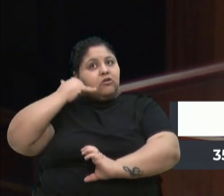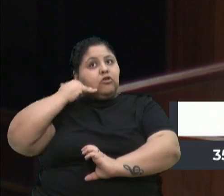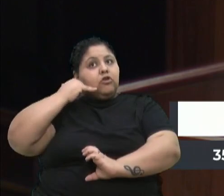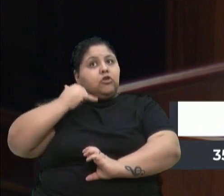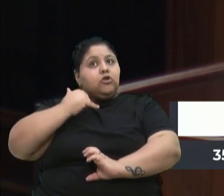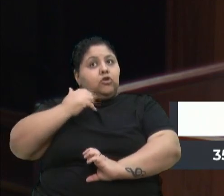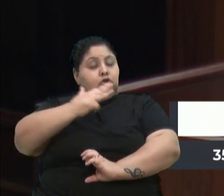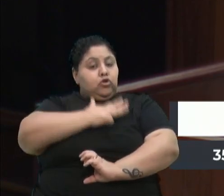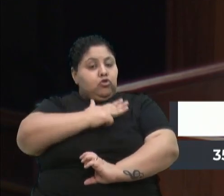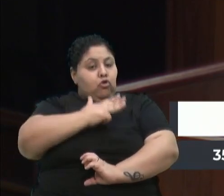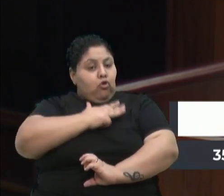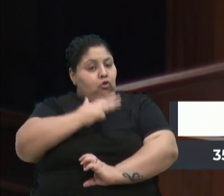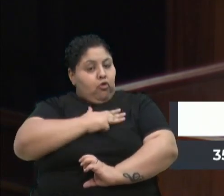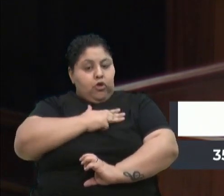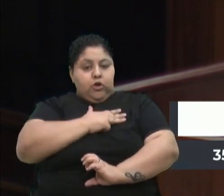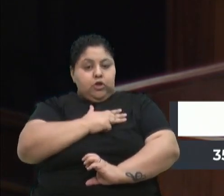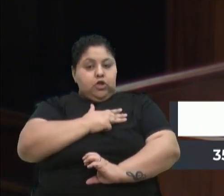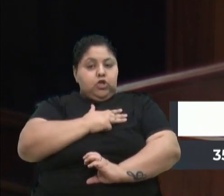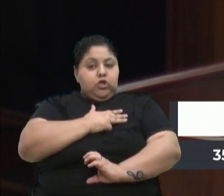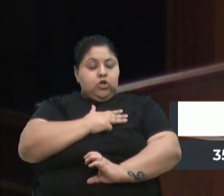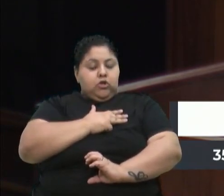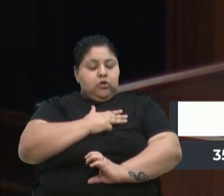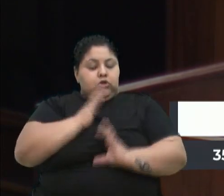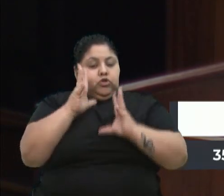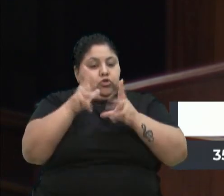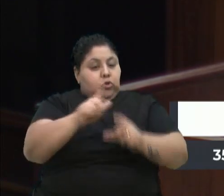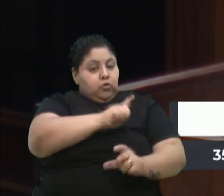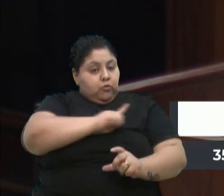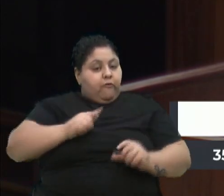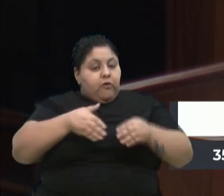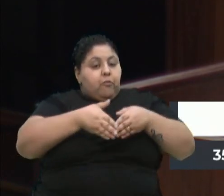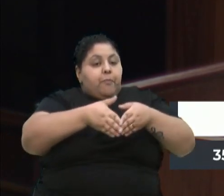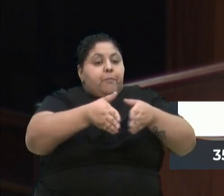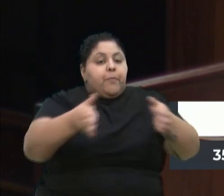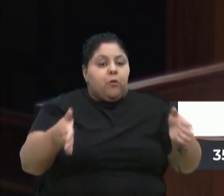disposição, tá? Veio o vice-presidente,